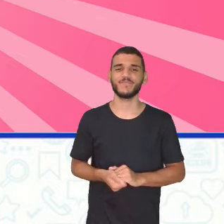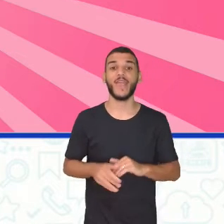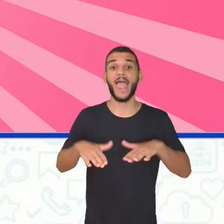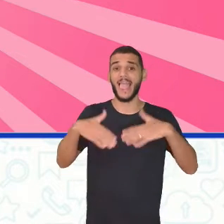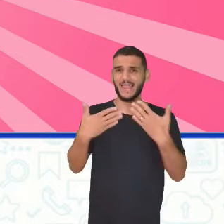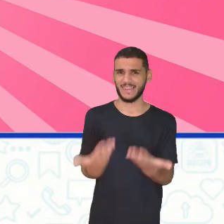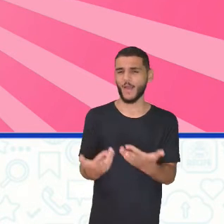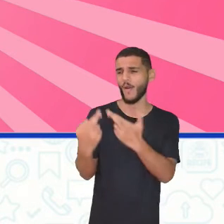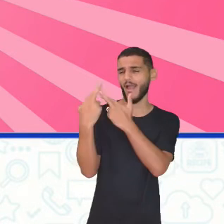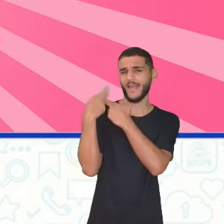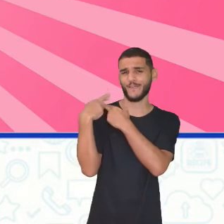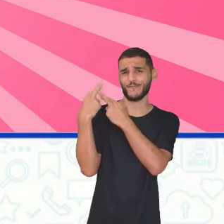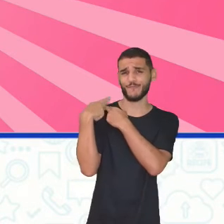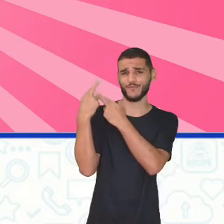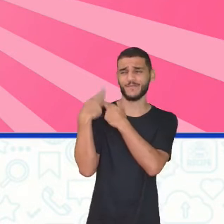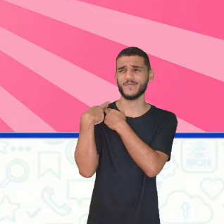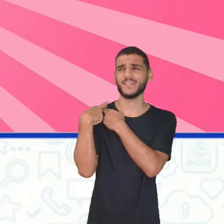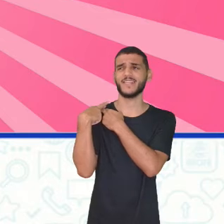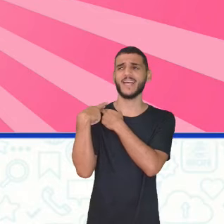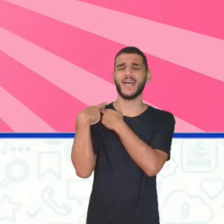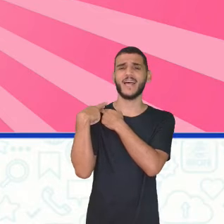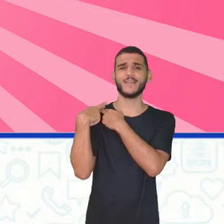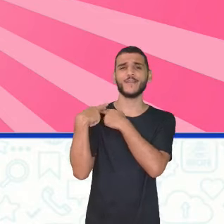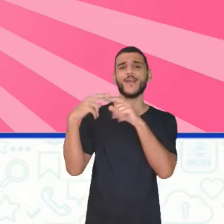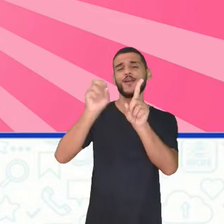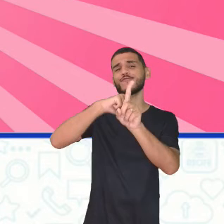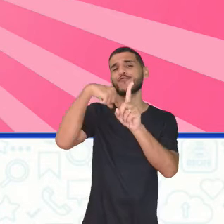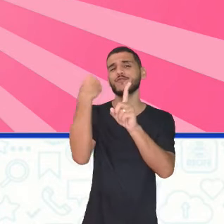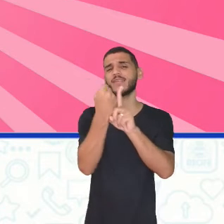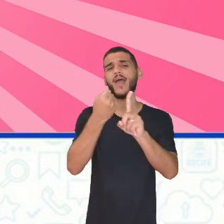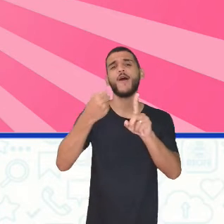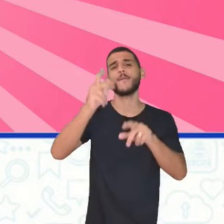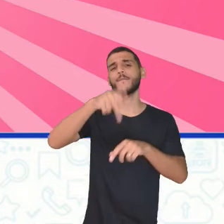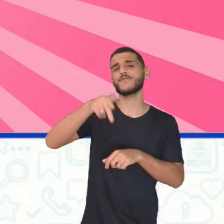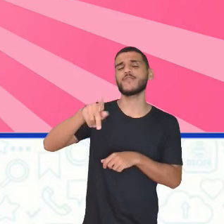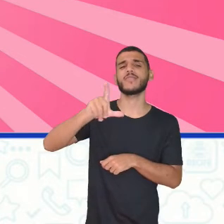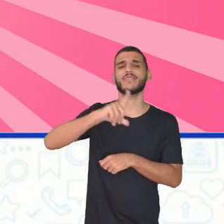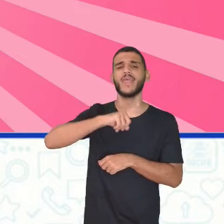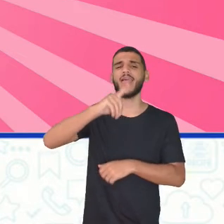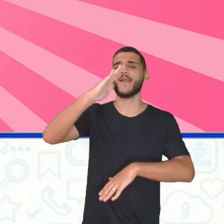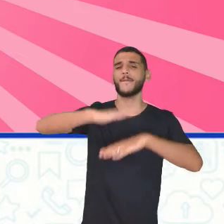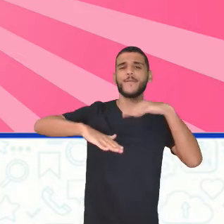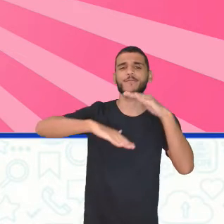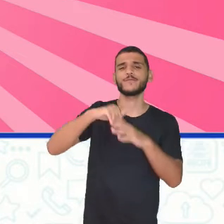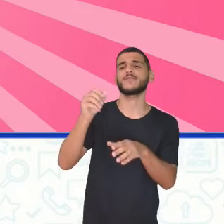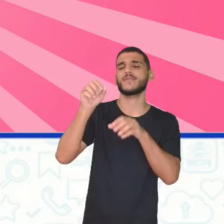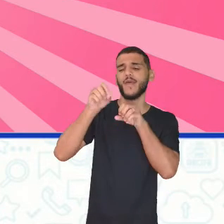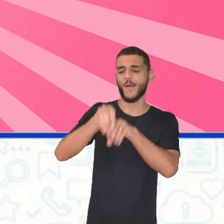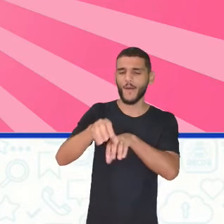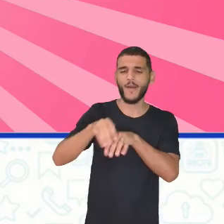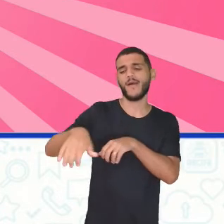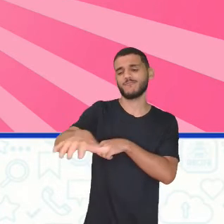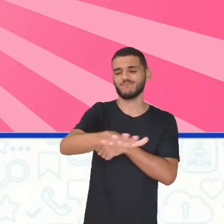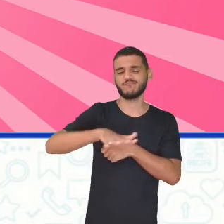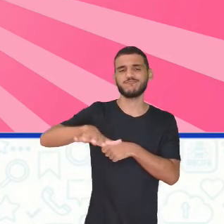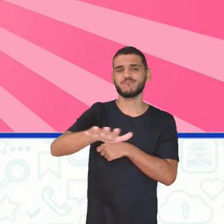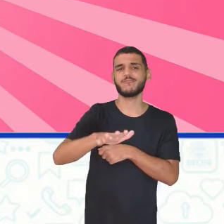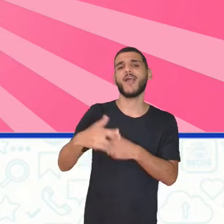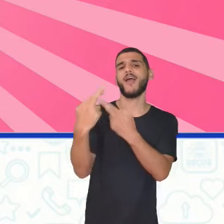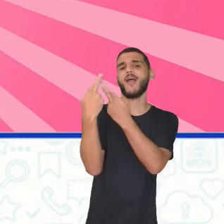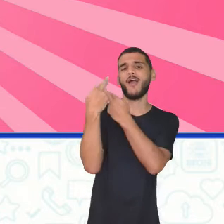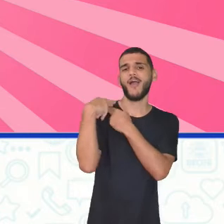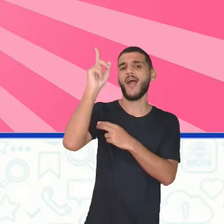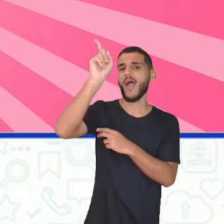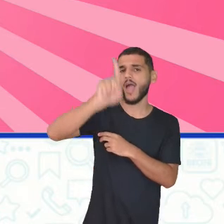essa responsabilidade social que temos, não é, como profissionais da educação, é uma